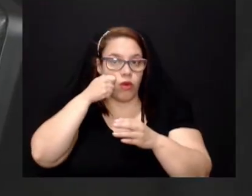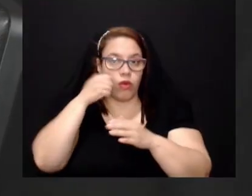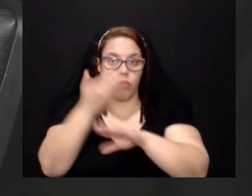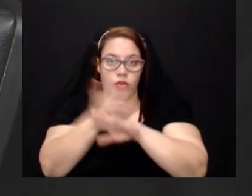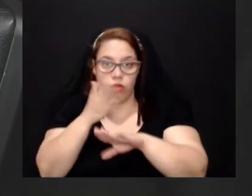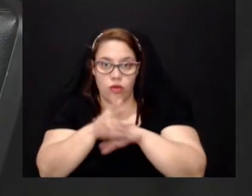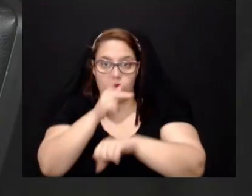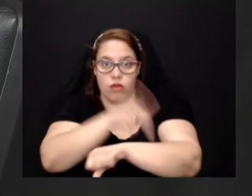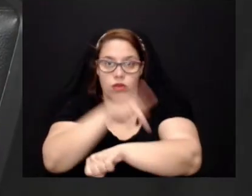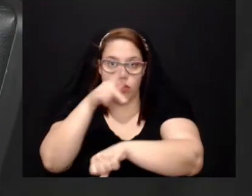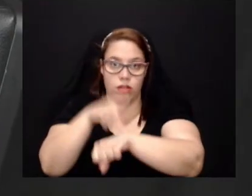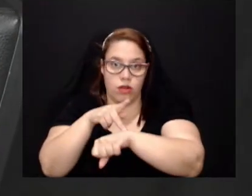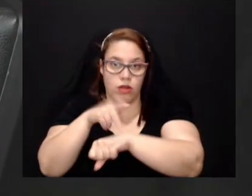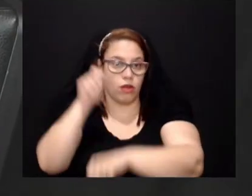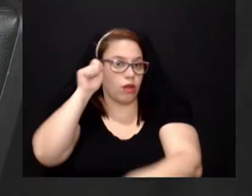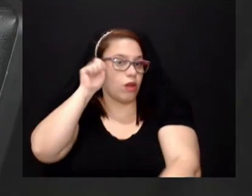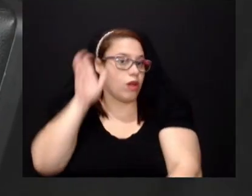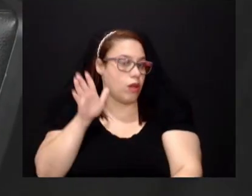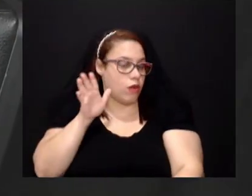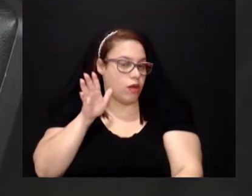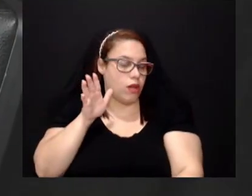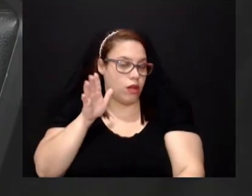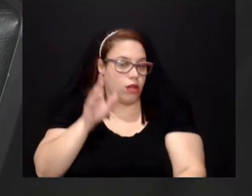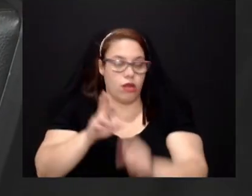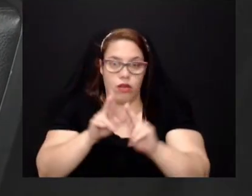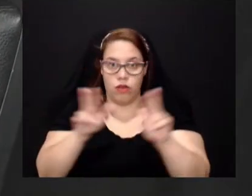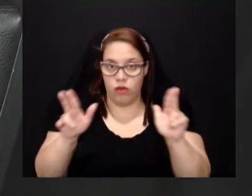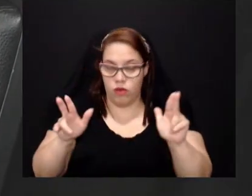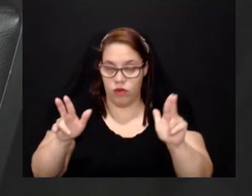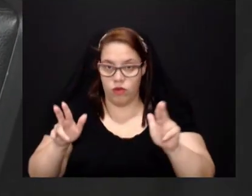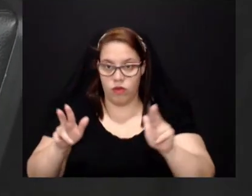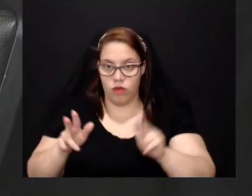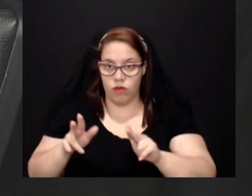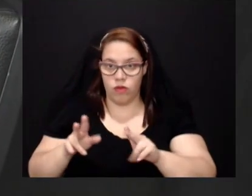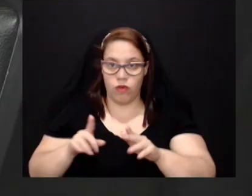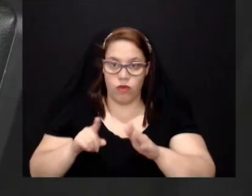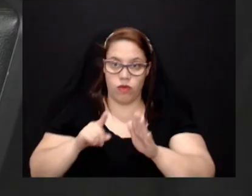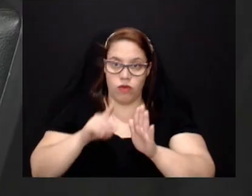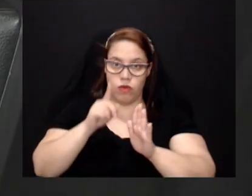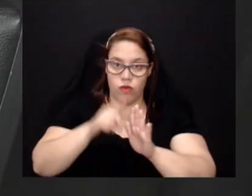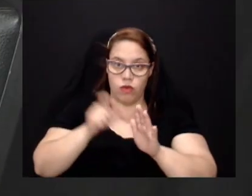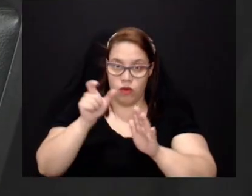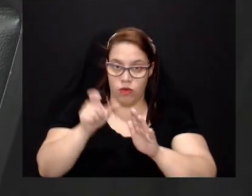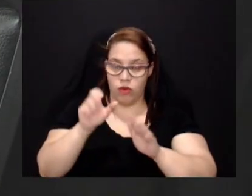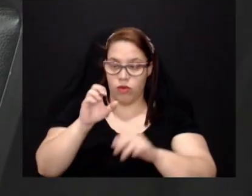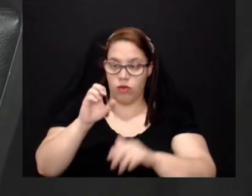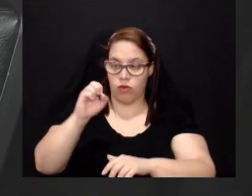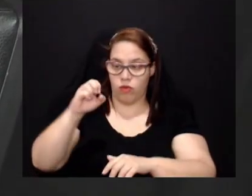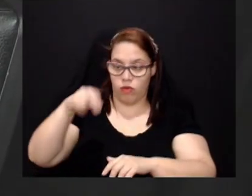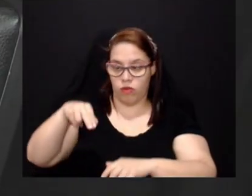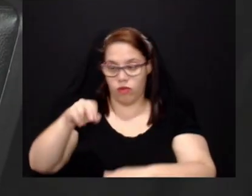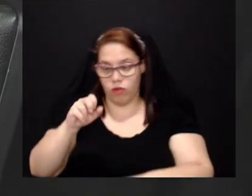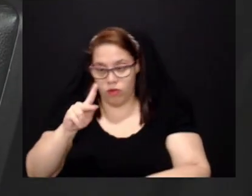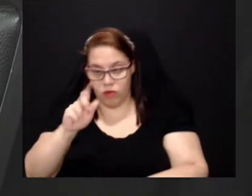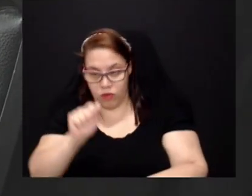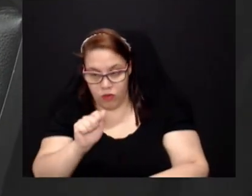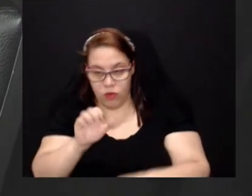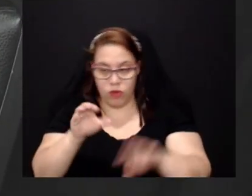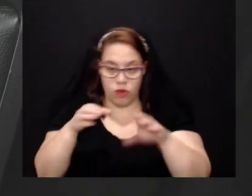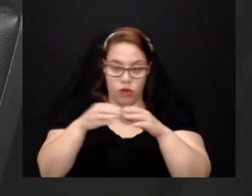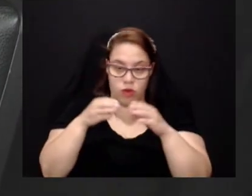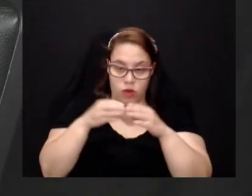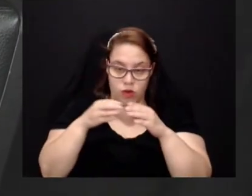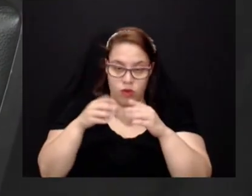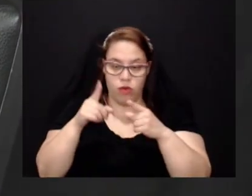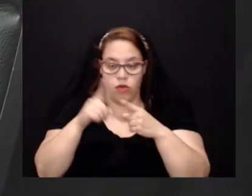pedagógicas em africanidades. Essa é a definição da sigla CONEPA. Um coletivo composto por professoras